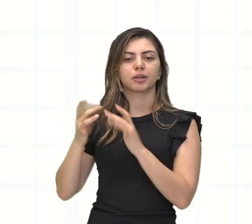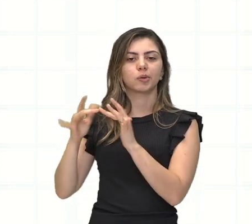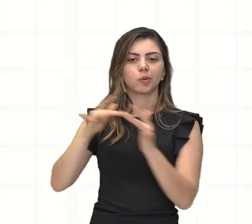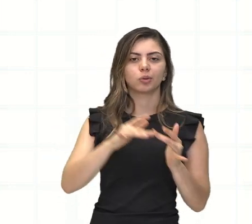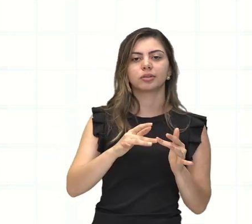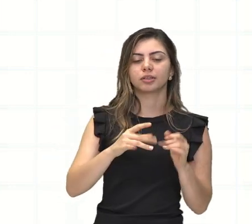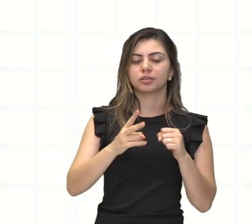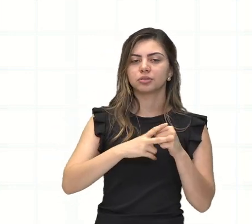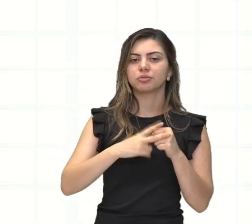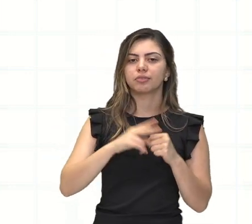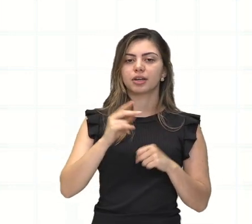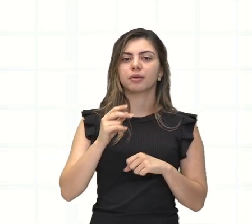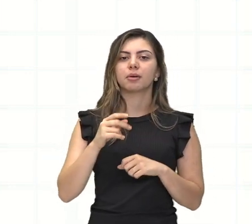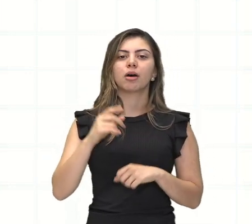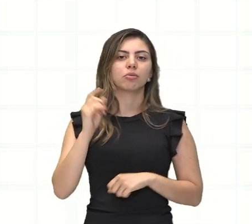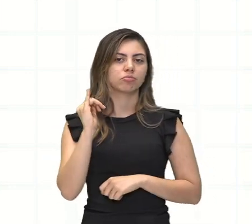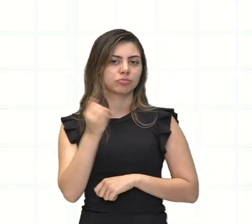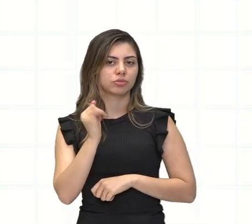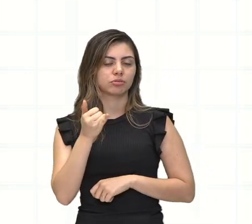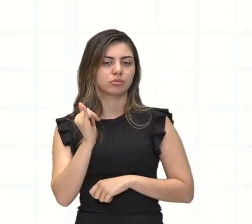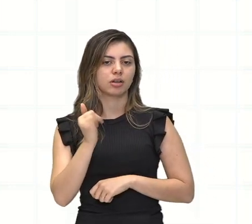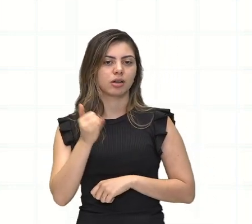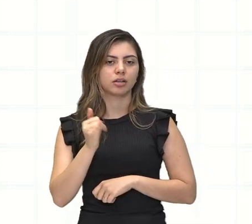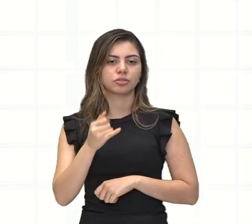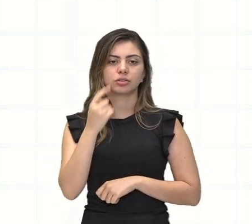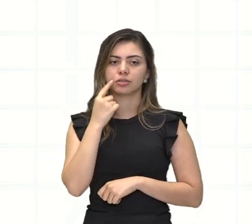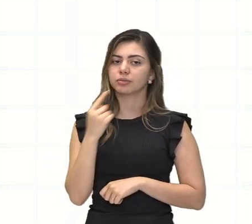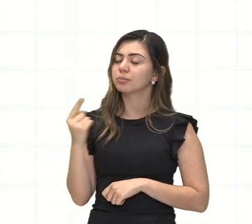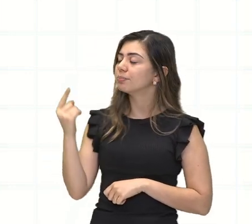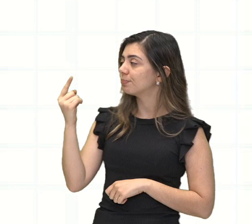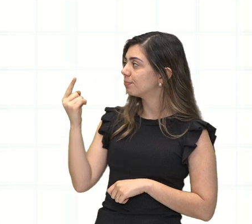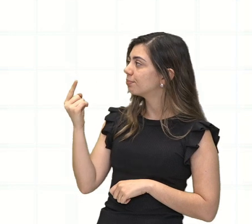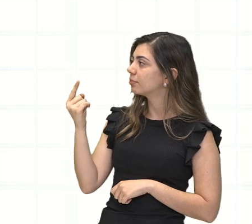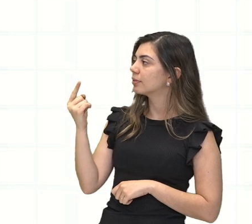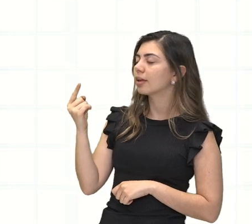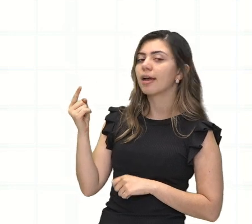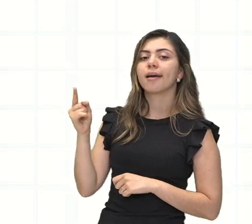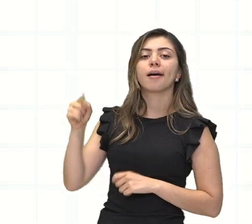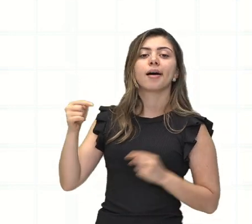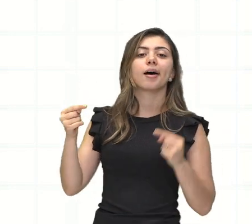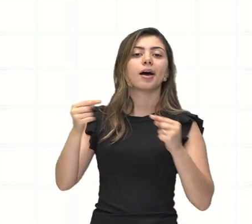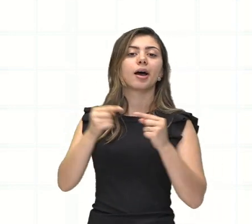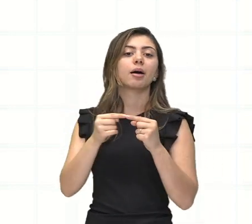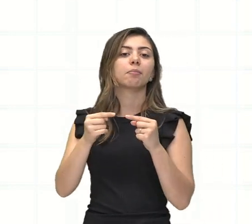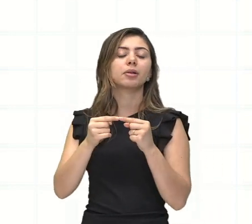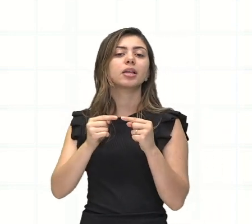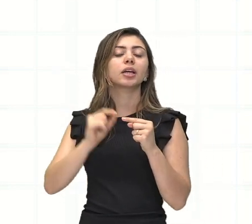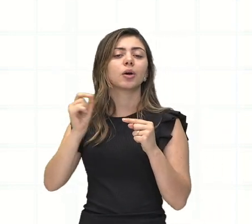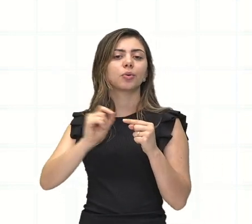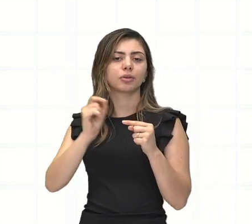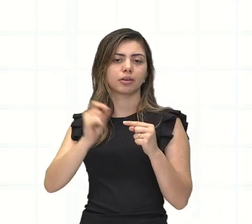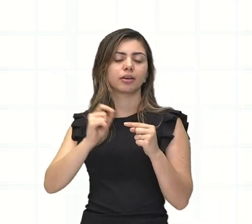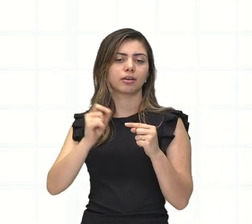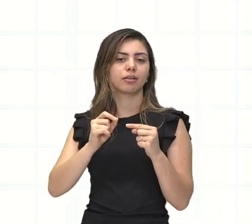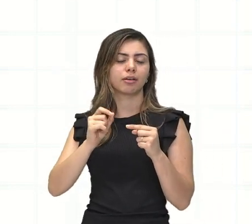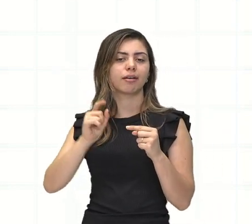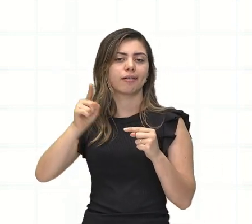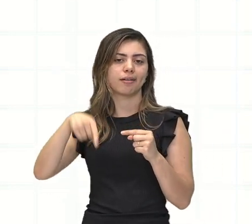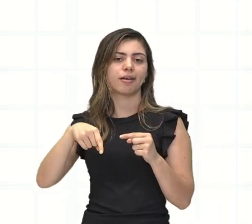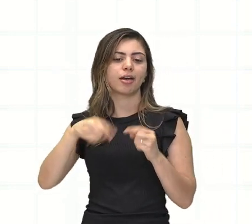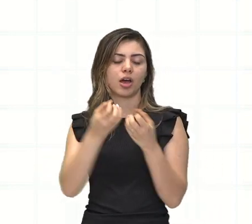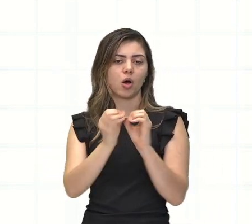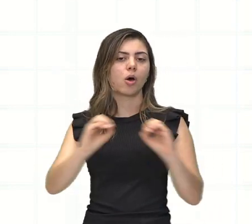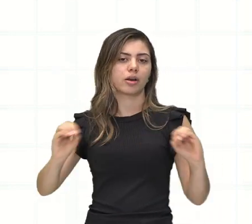da narrativa, nessa aqui, nós vamos colocar como uma